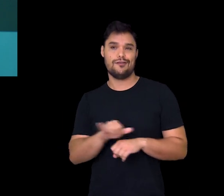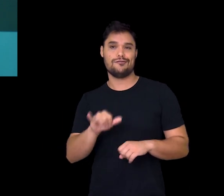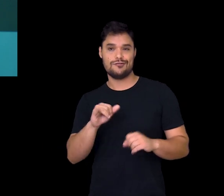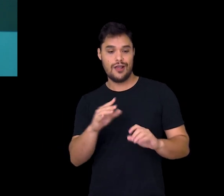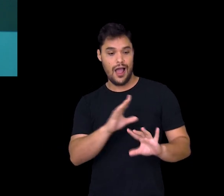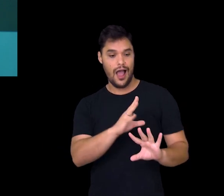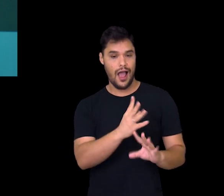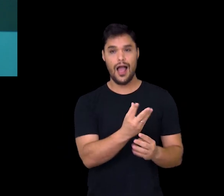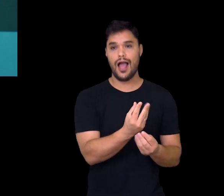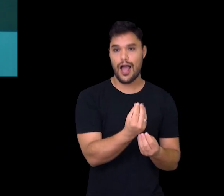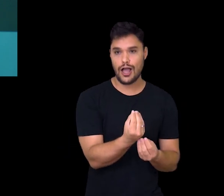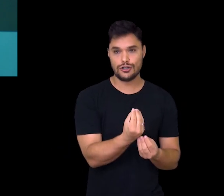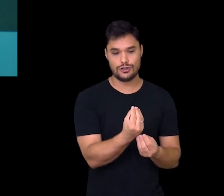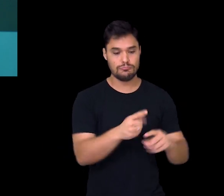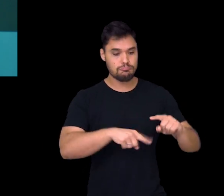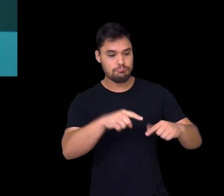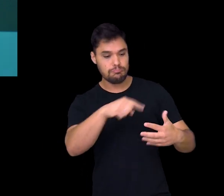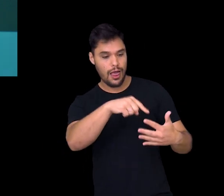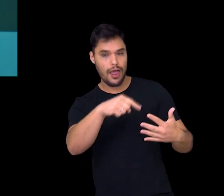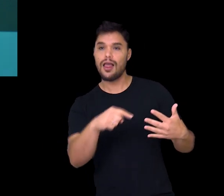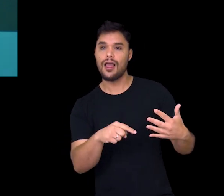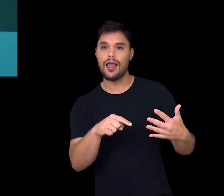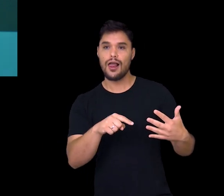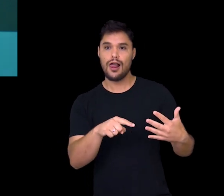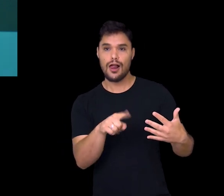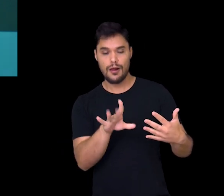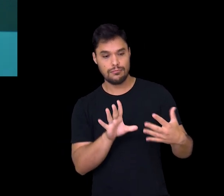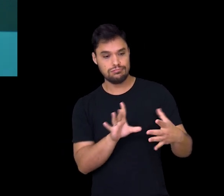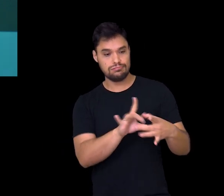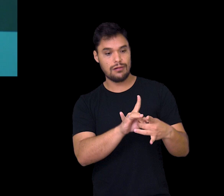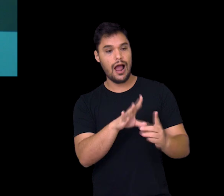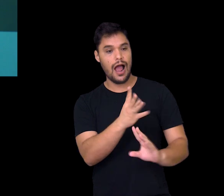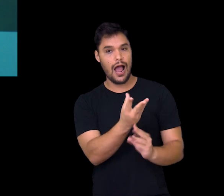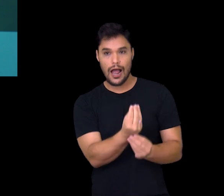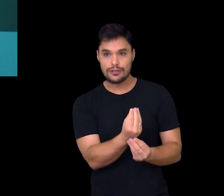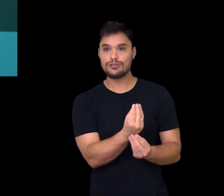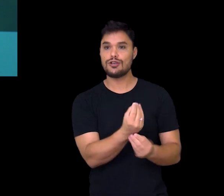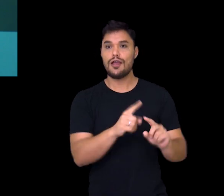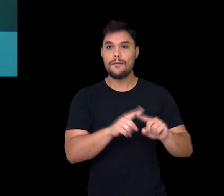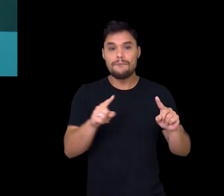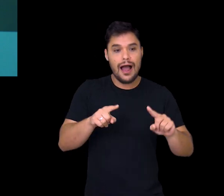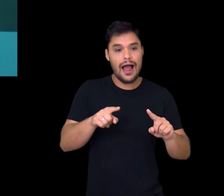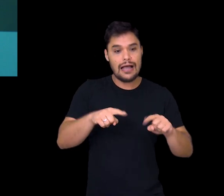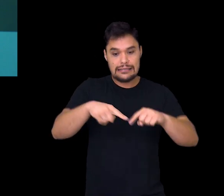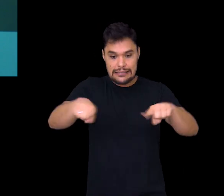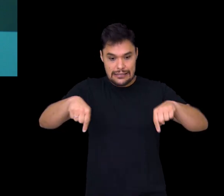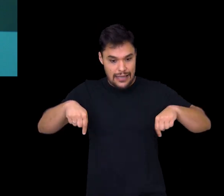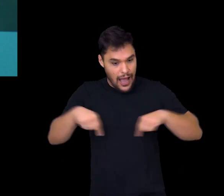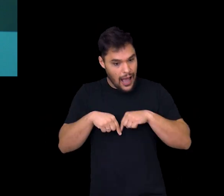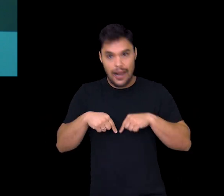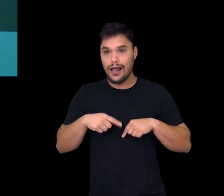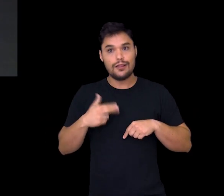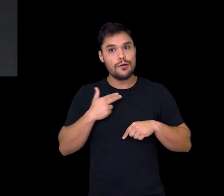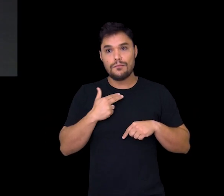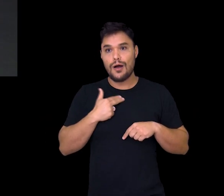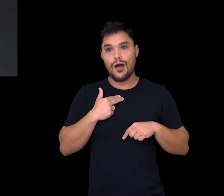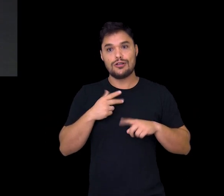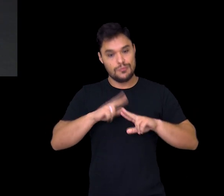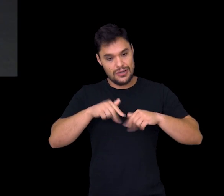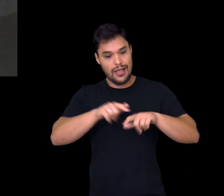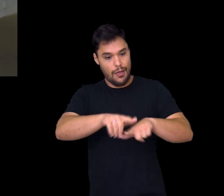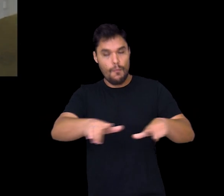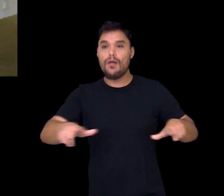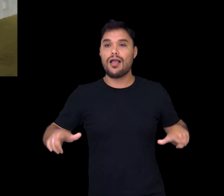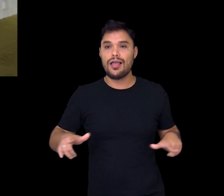tal maneira que você não consegue mais dividir aquele espaço em salas. E aí você não perde essa praça. Você tem um painel